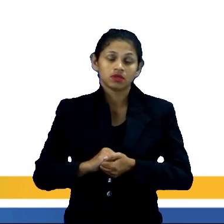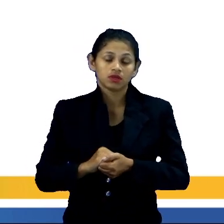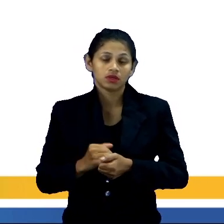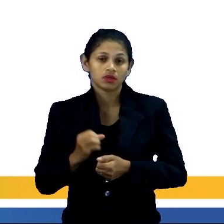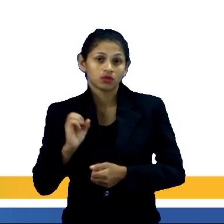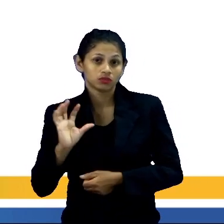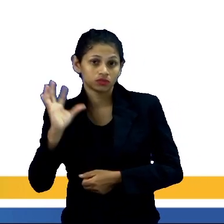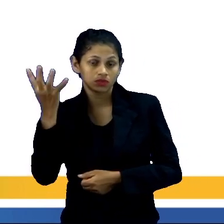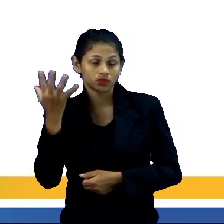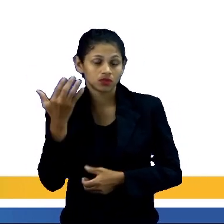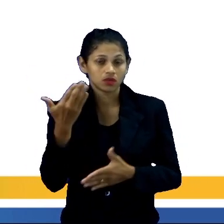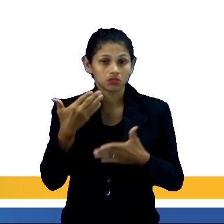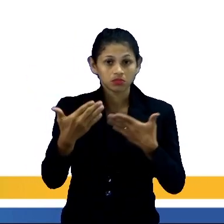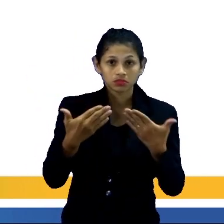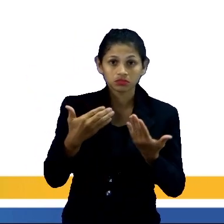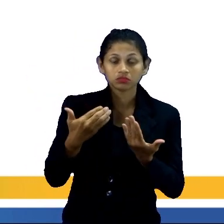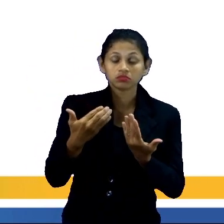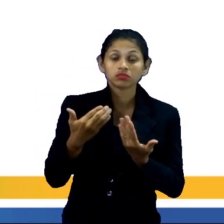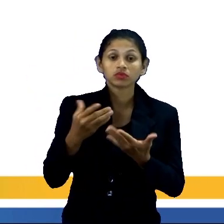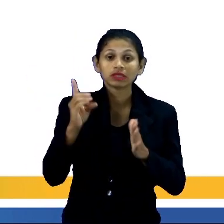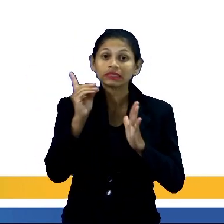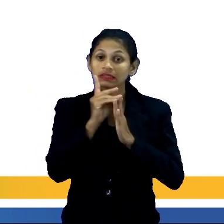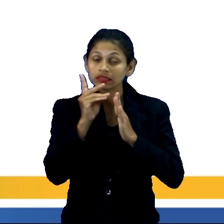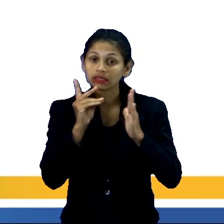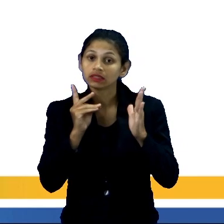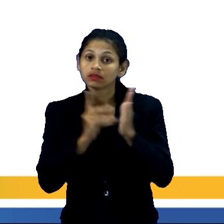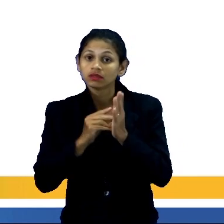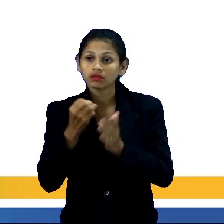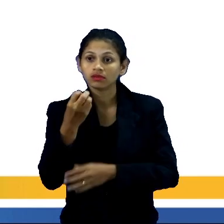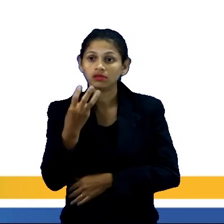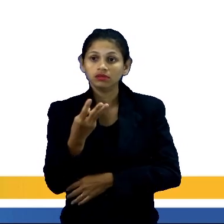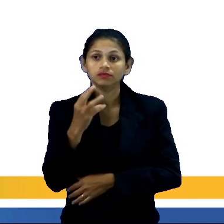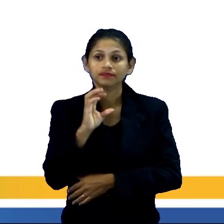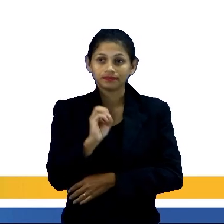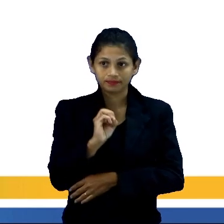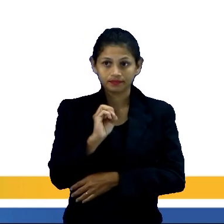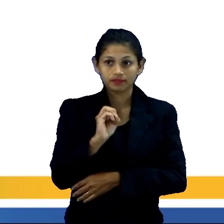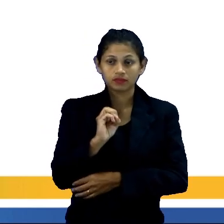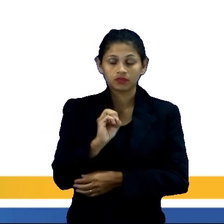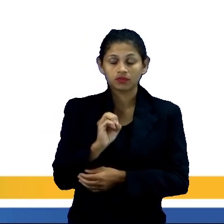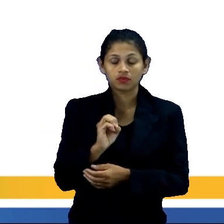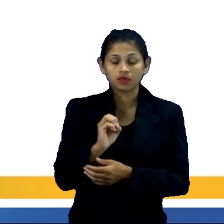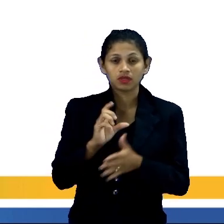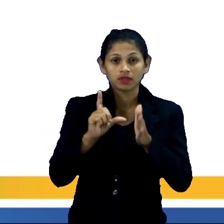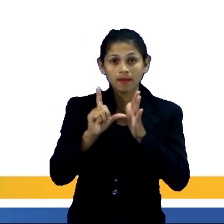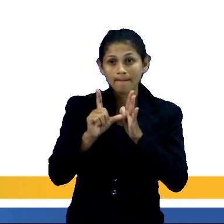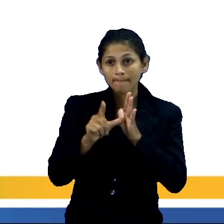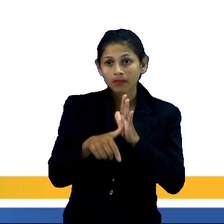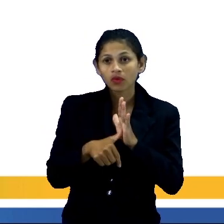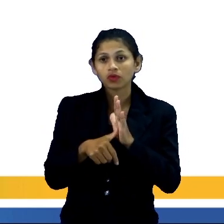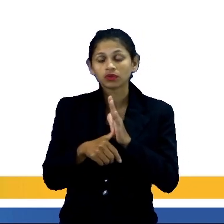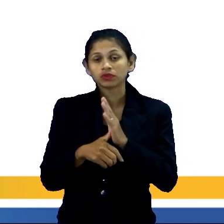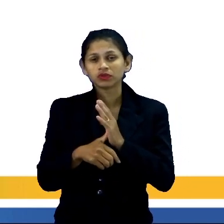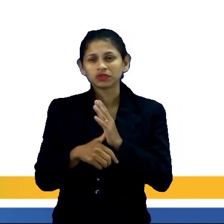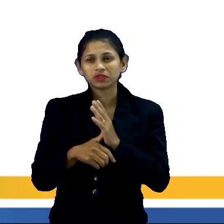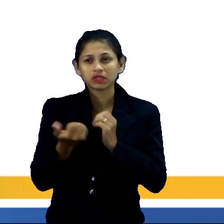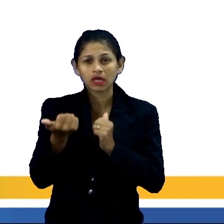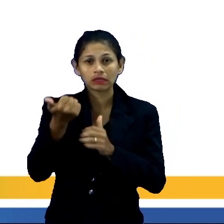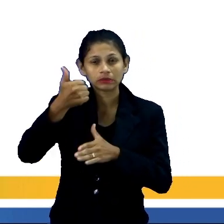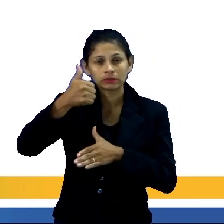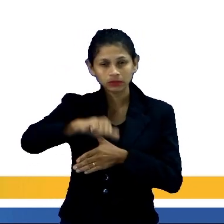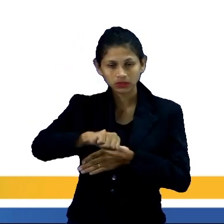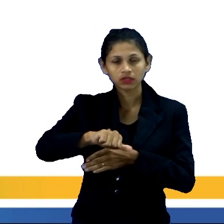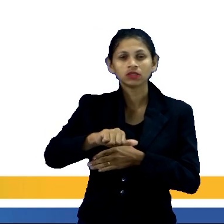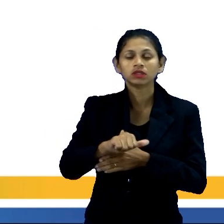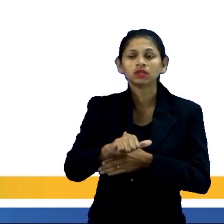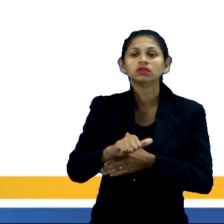da década de 30, como eu falei anteriormente, momentos depois da crise de 29, já que muitos cafeicultores